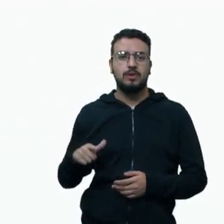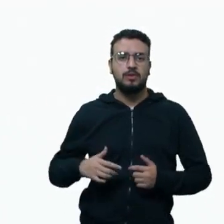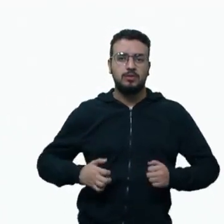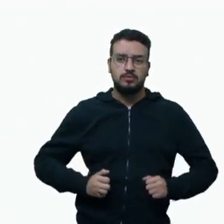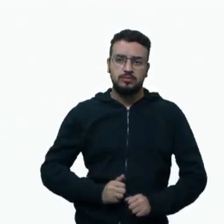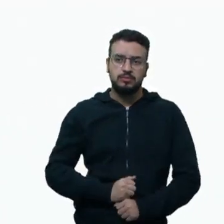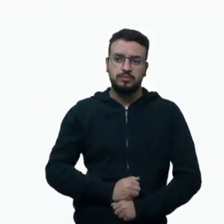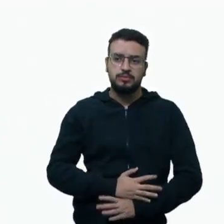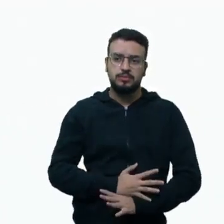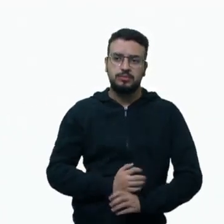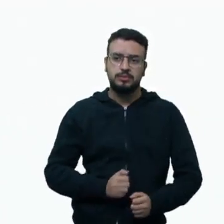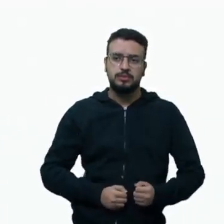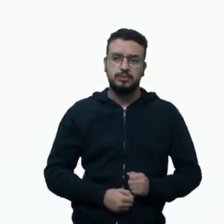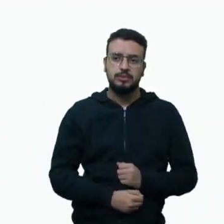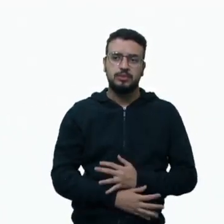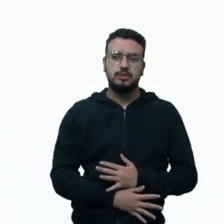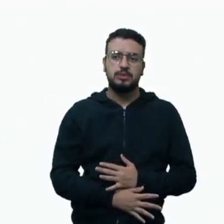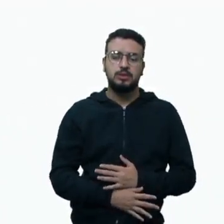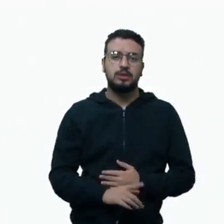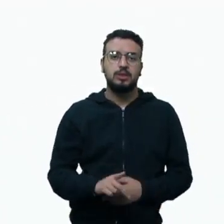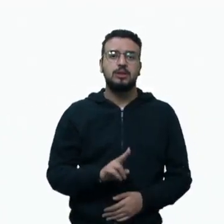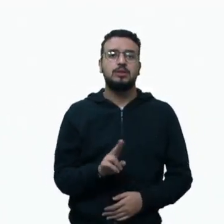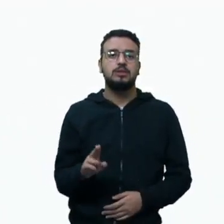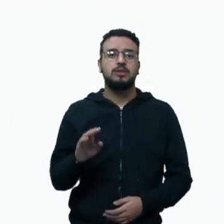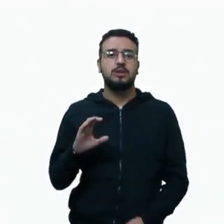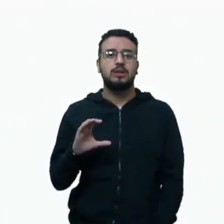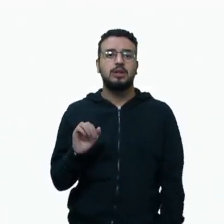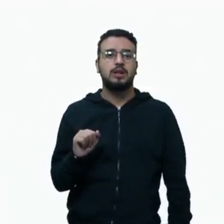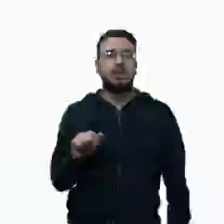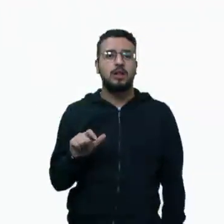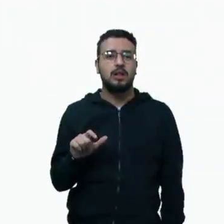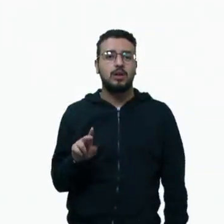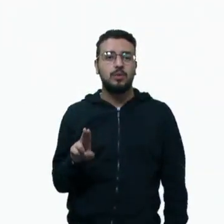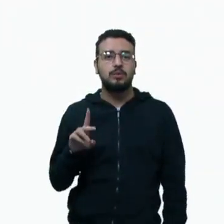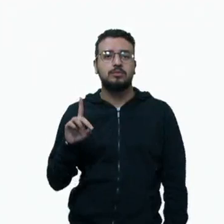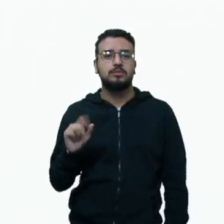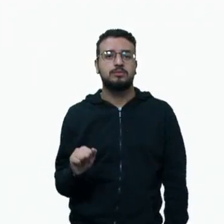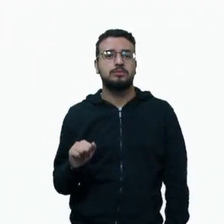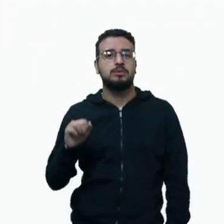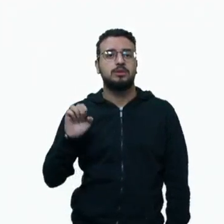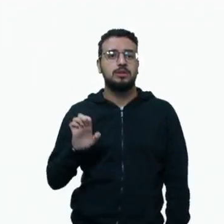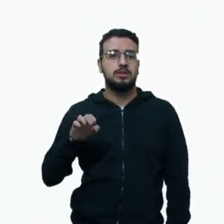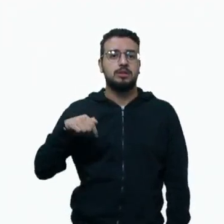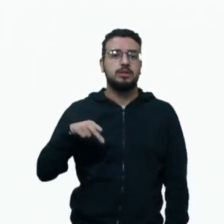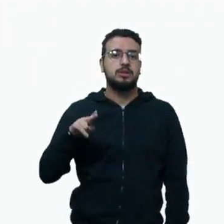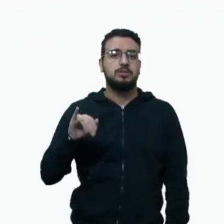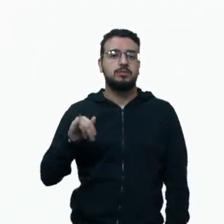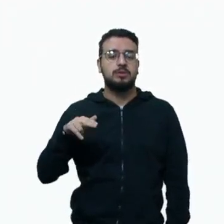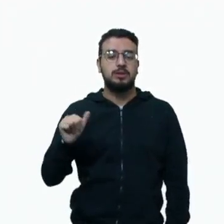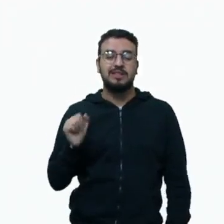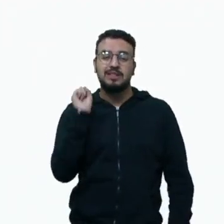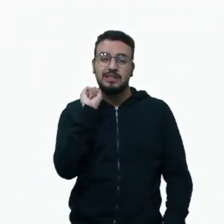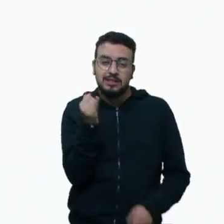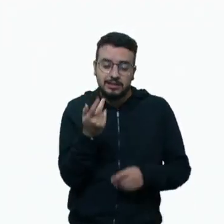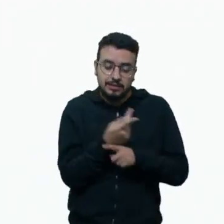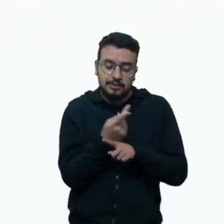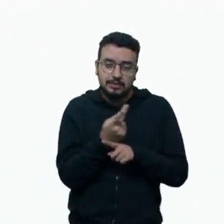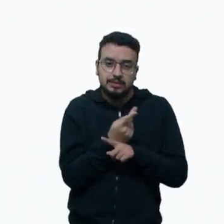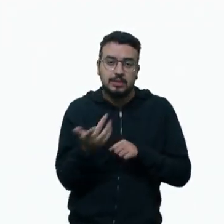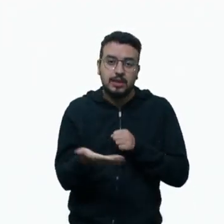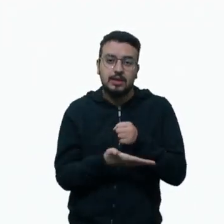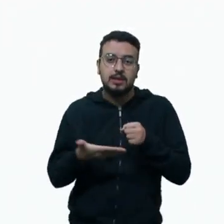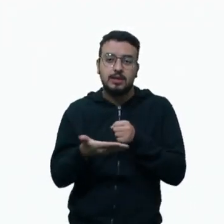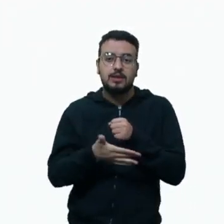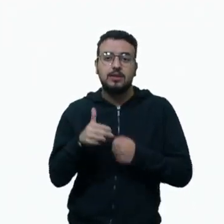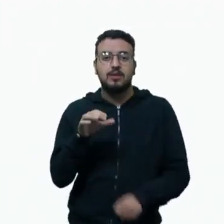da medula espinhal eu chamo de cauda equina, ok? Então, se você procurar na base óvide, existem até